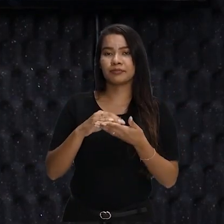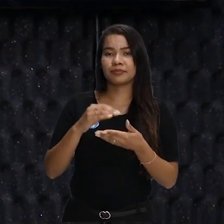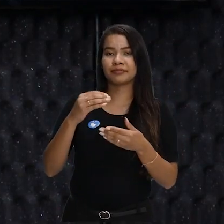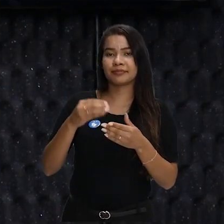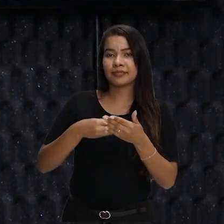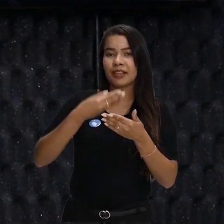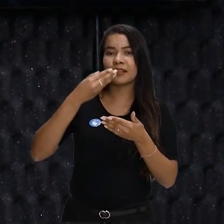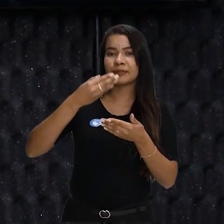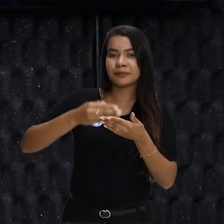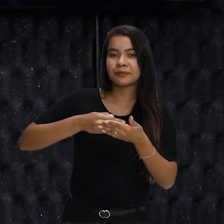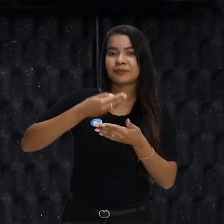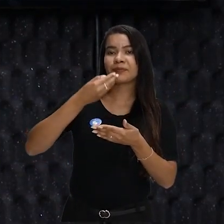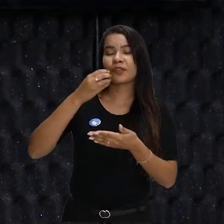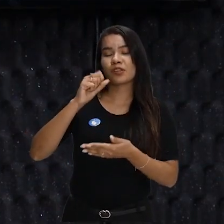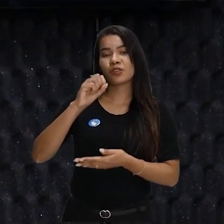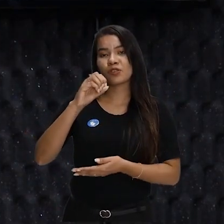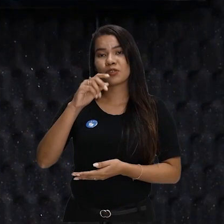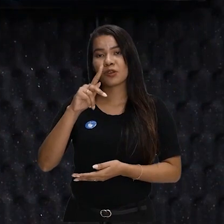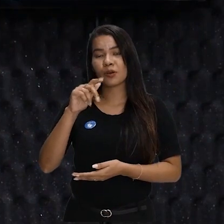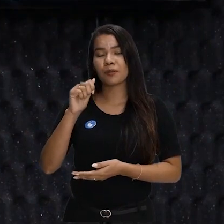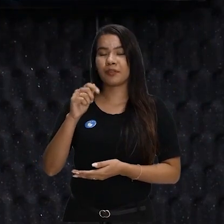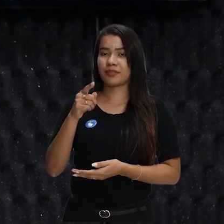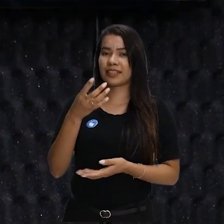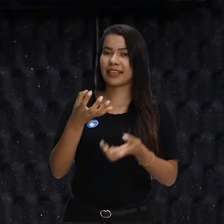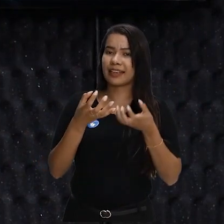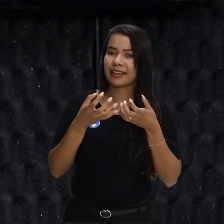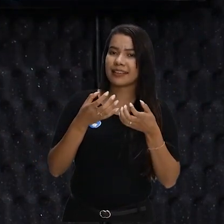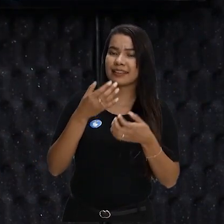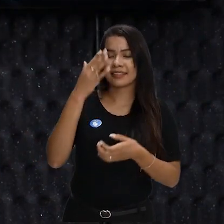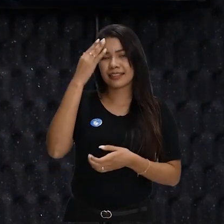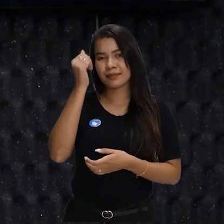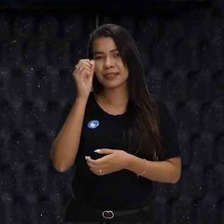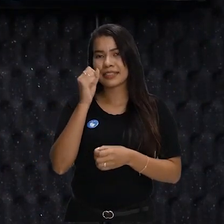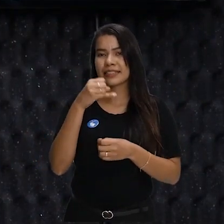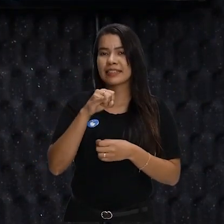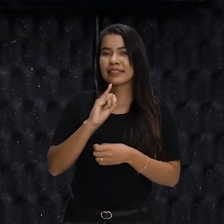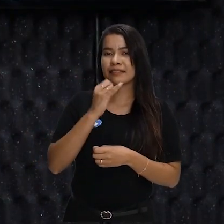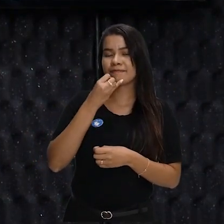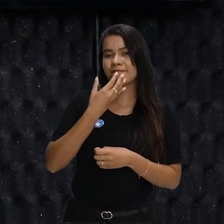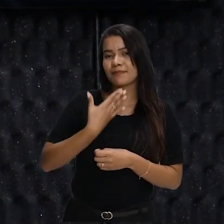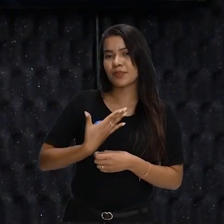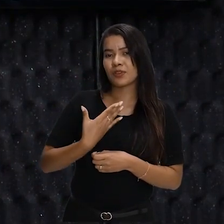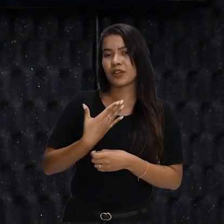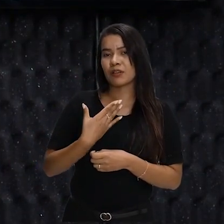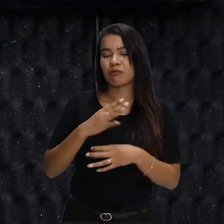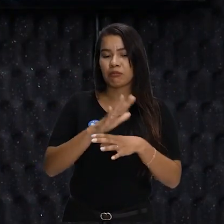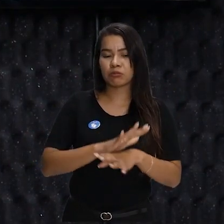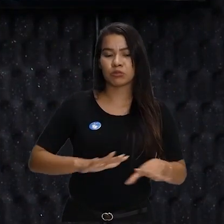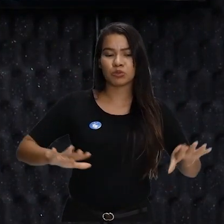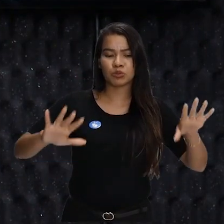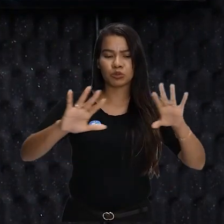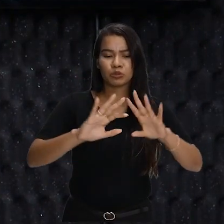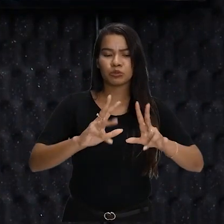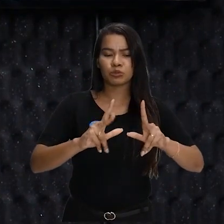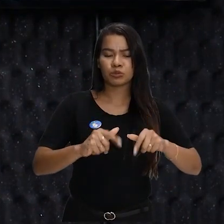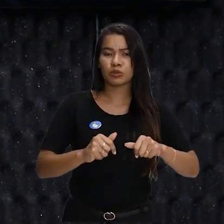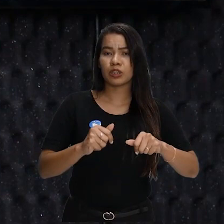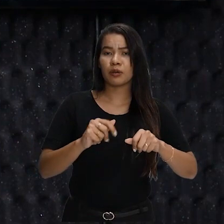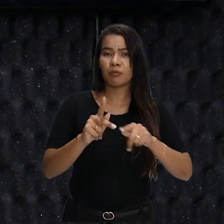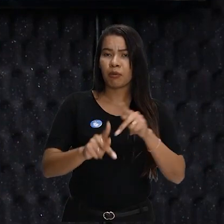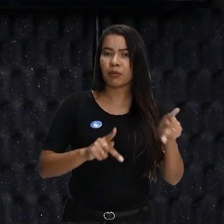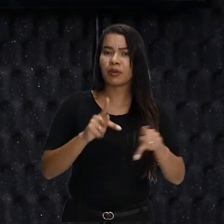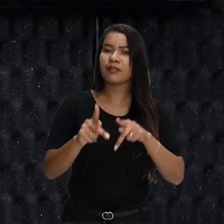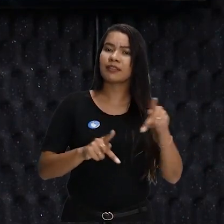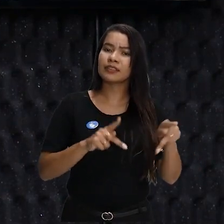se a sopa está boa. O caldeirão todo é a população. Para você saber se a sopa tá boa, de